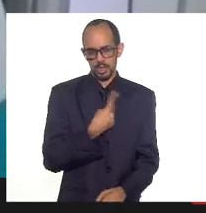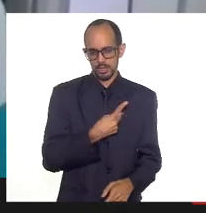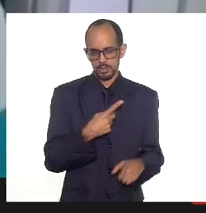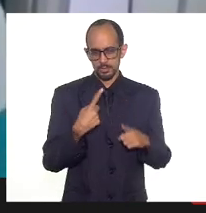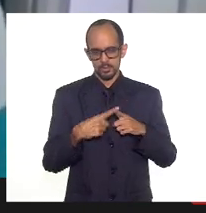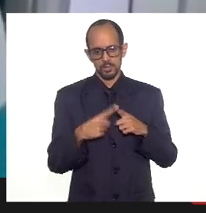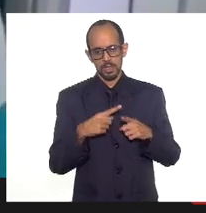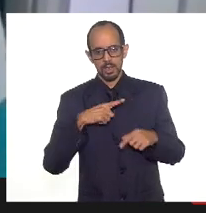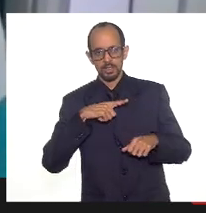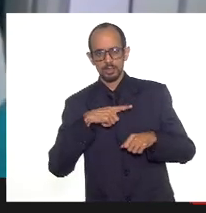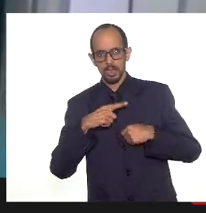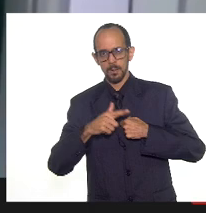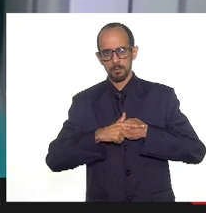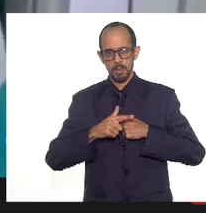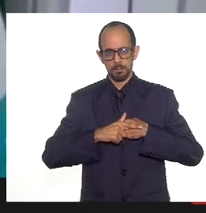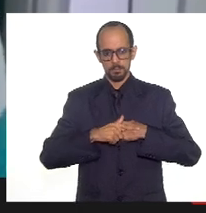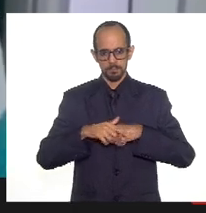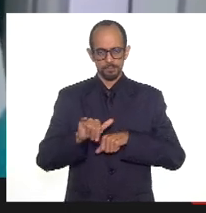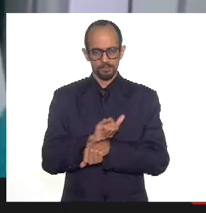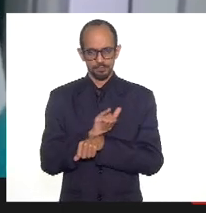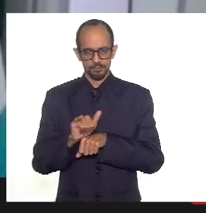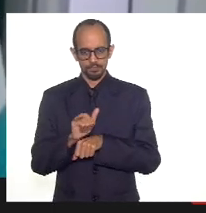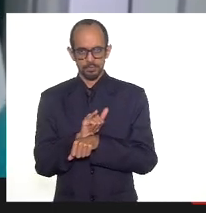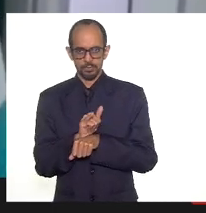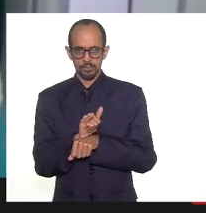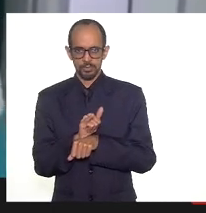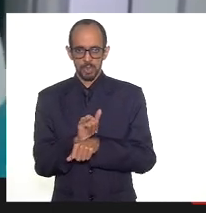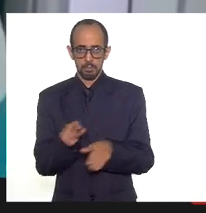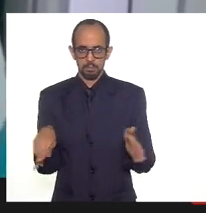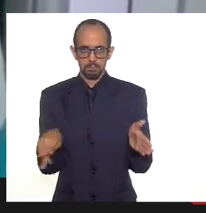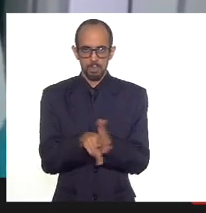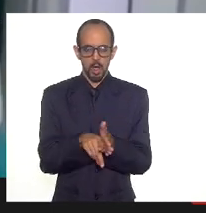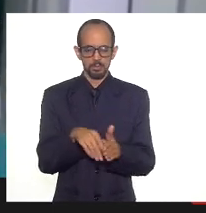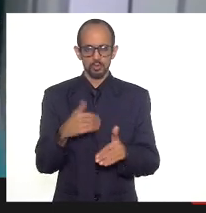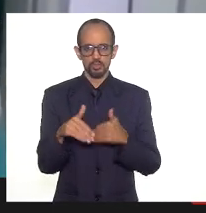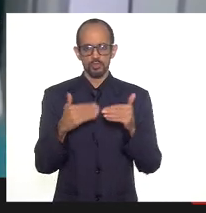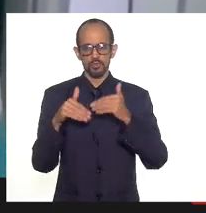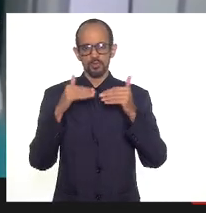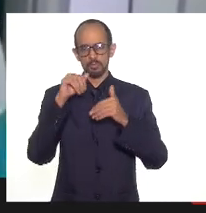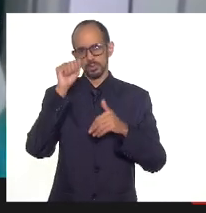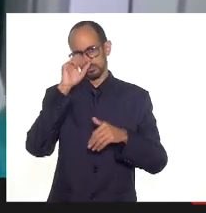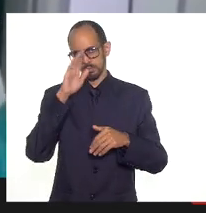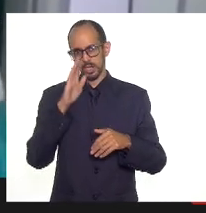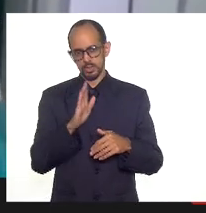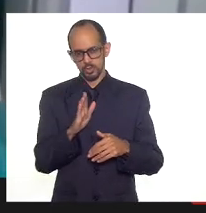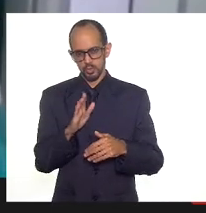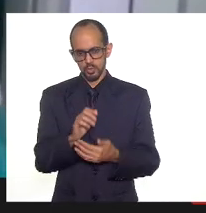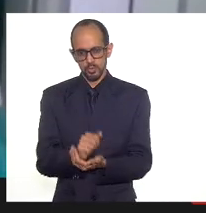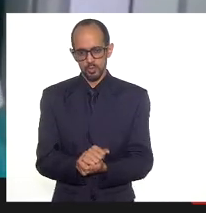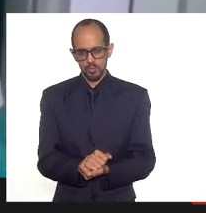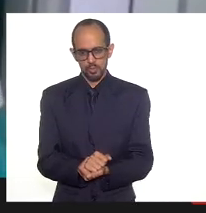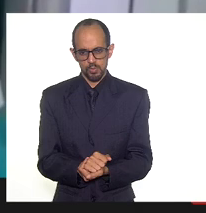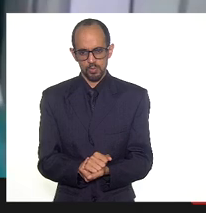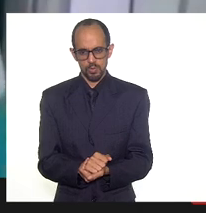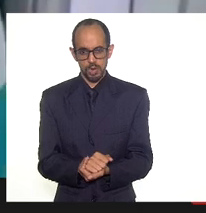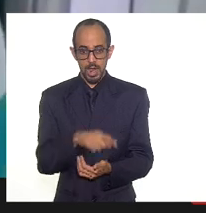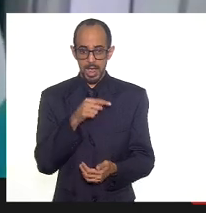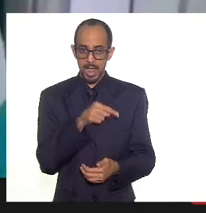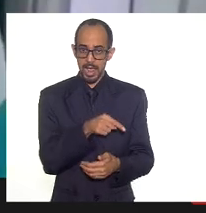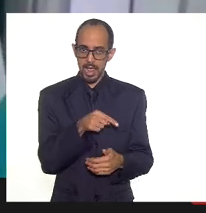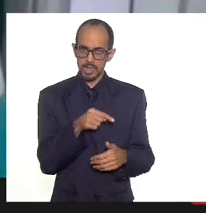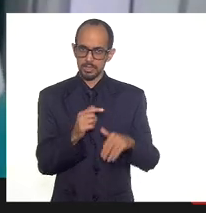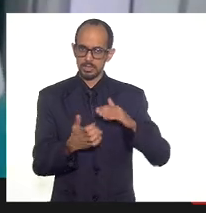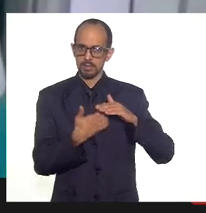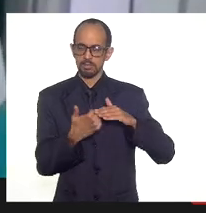papel estratégico na Agenda Brasil, do desenvolvimento do Brasil. Essas instituições nasceram com